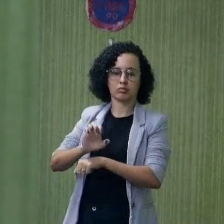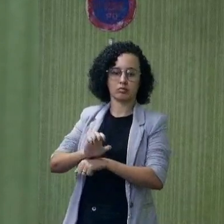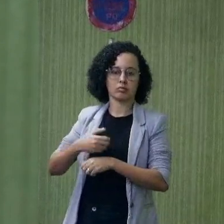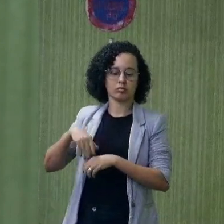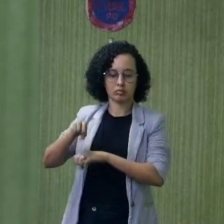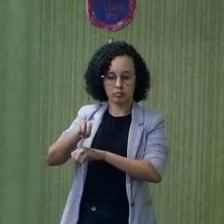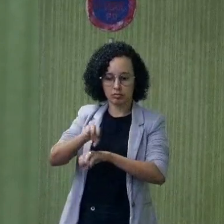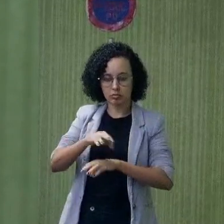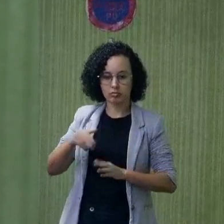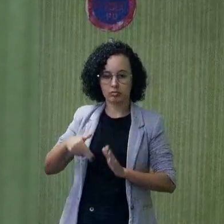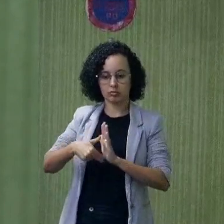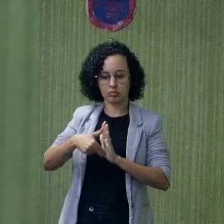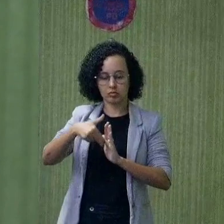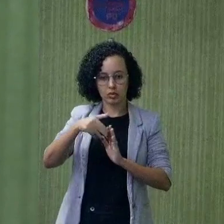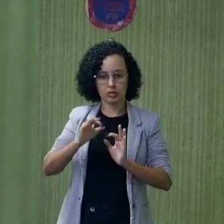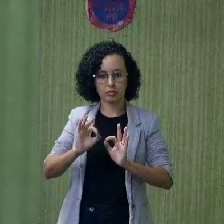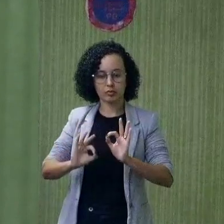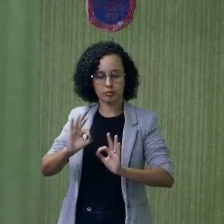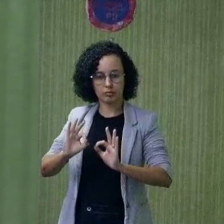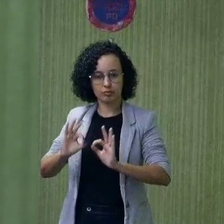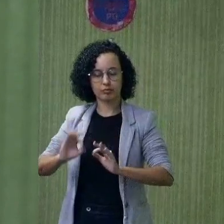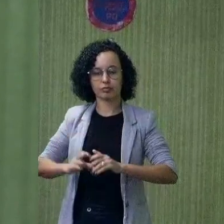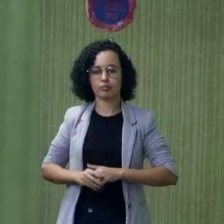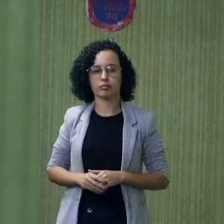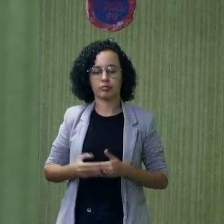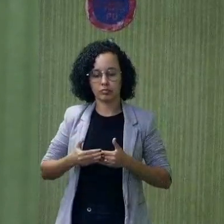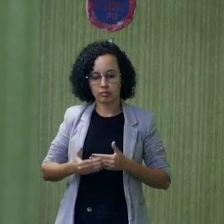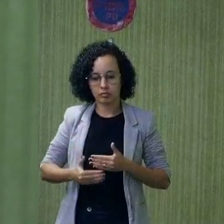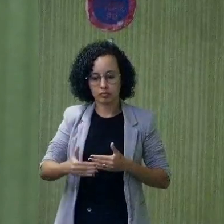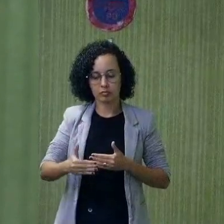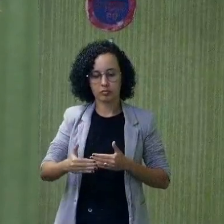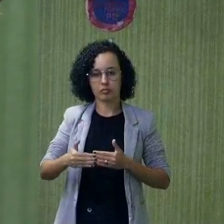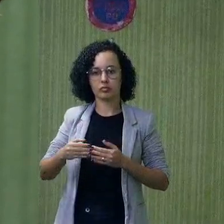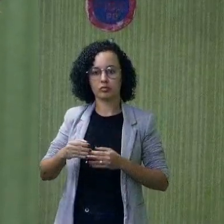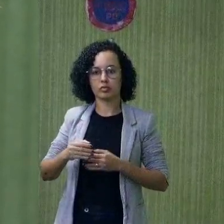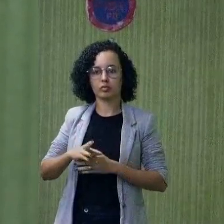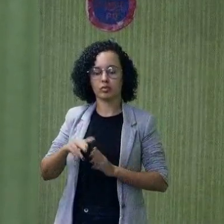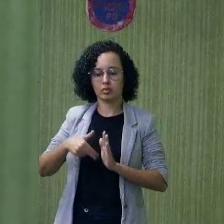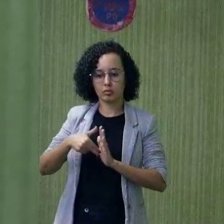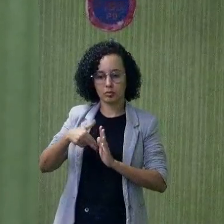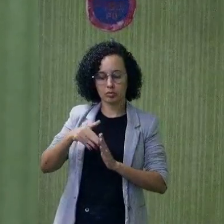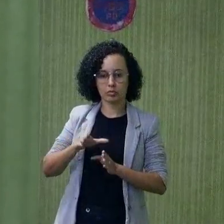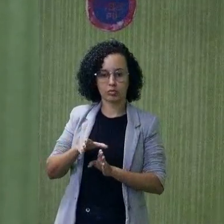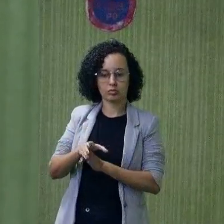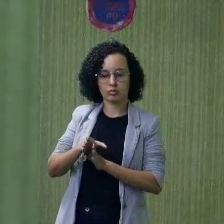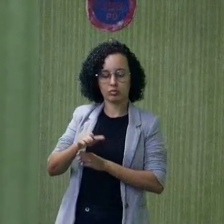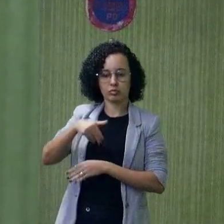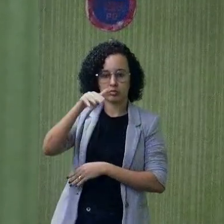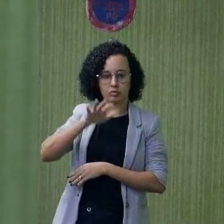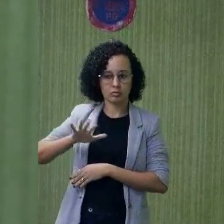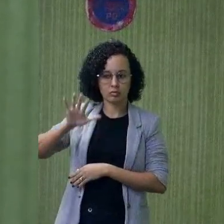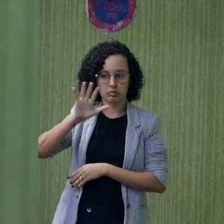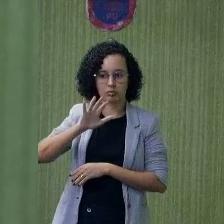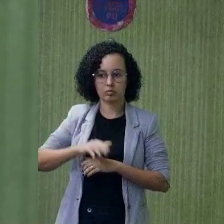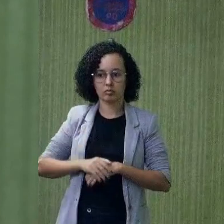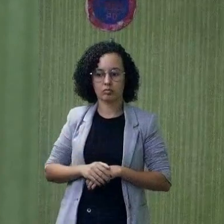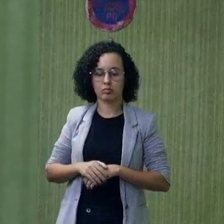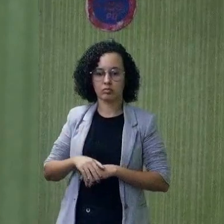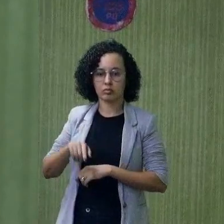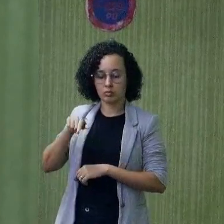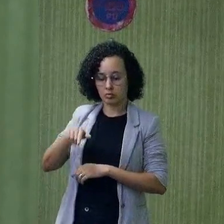normativa a partir da da normativa do Conselho Nacional né dizendo que para as